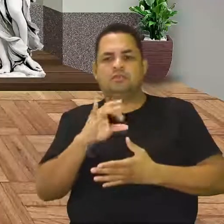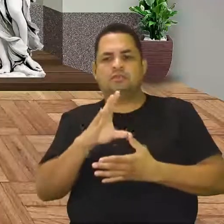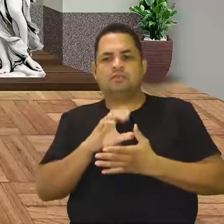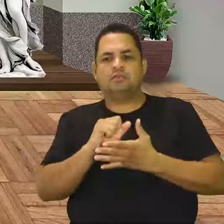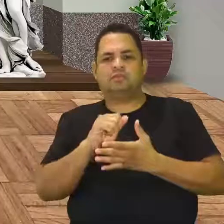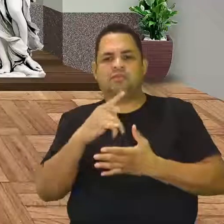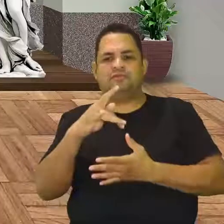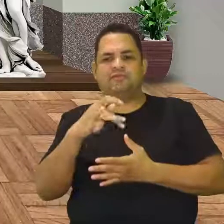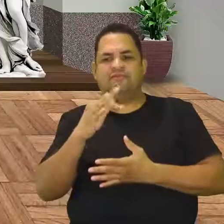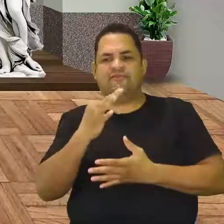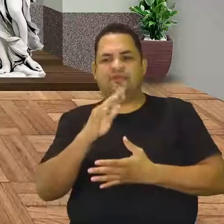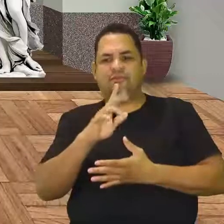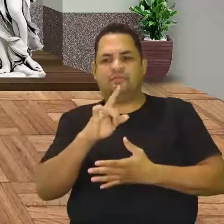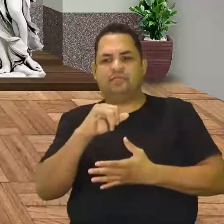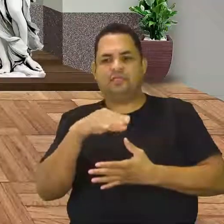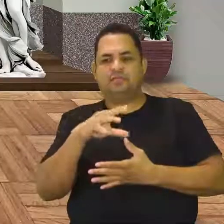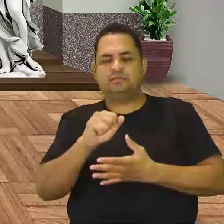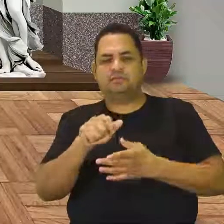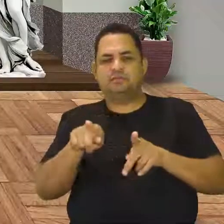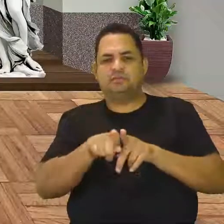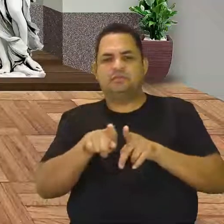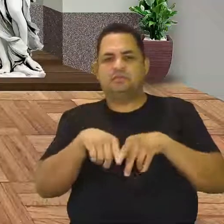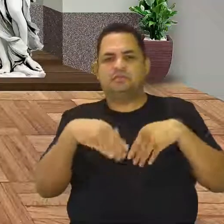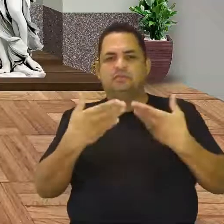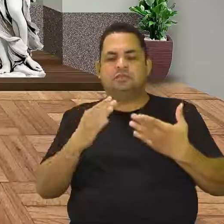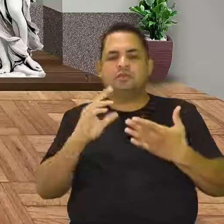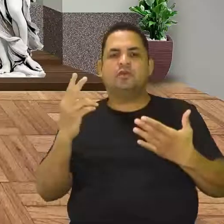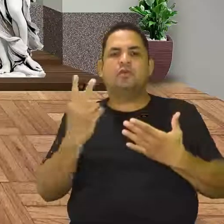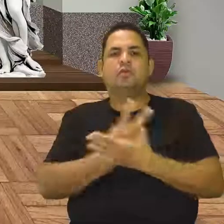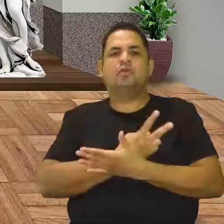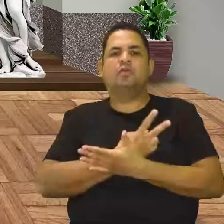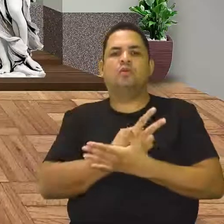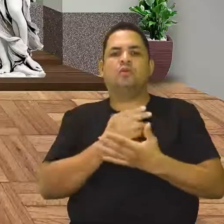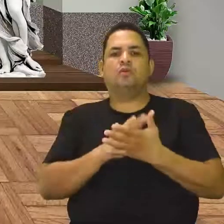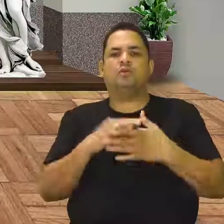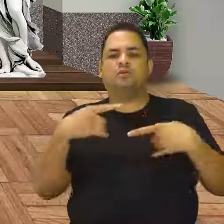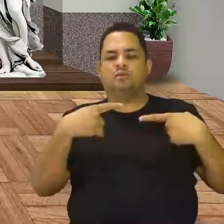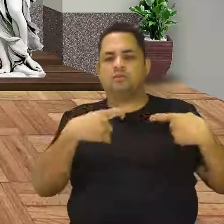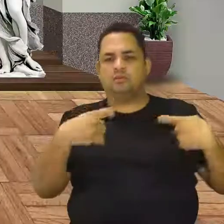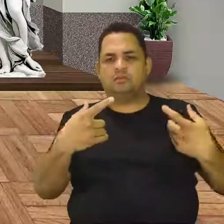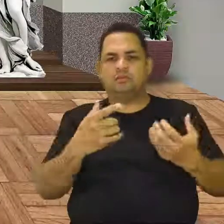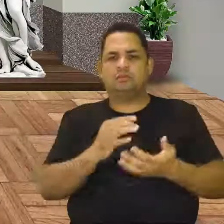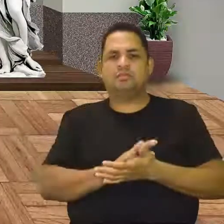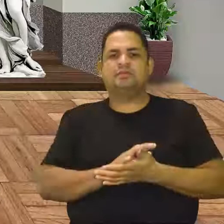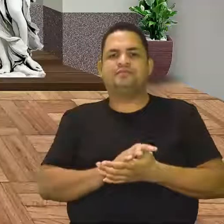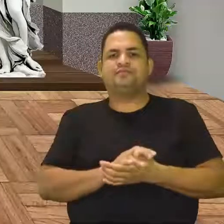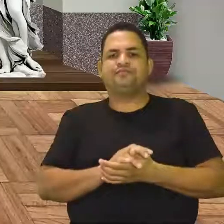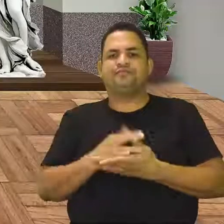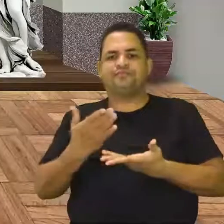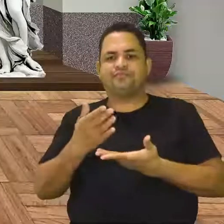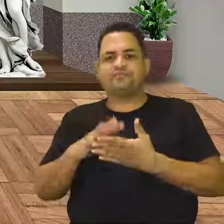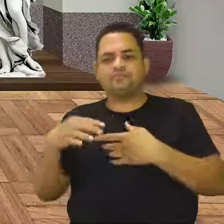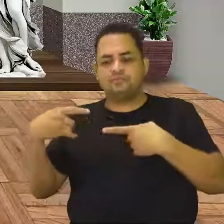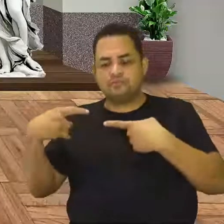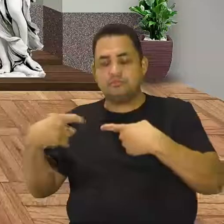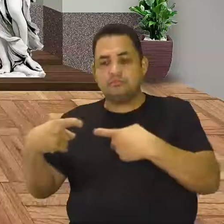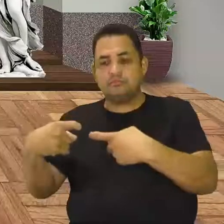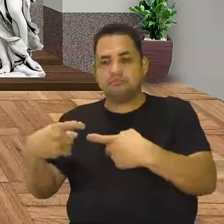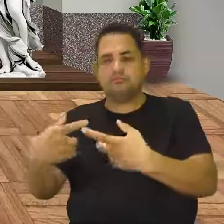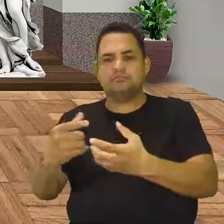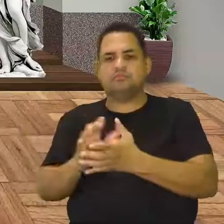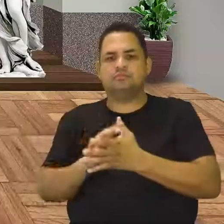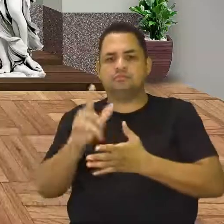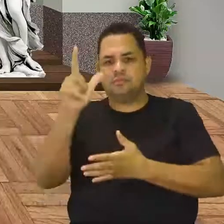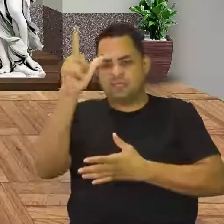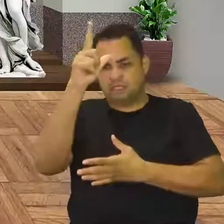as Filipinas, e aí é quando vai acontecer um conflito maior. E, por enquanto, a